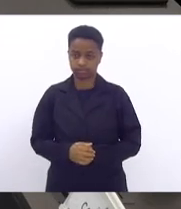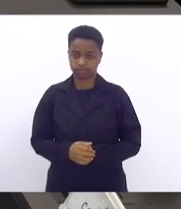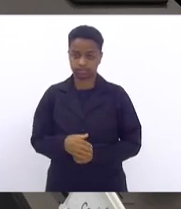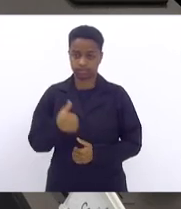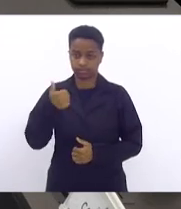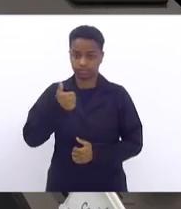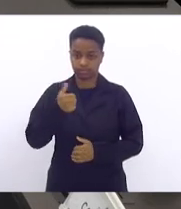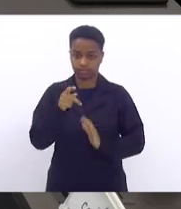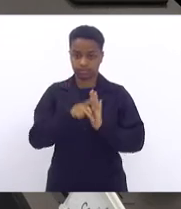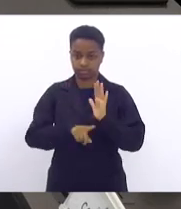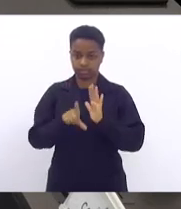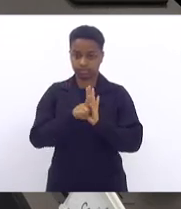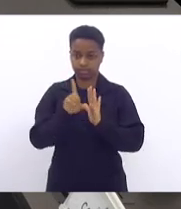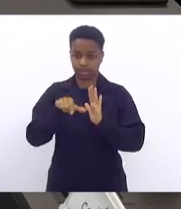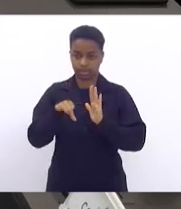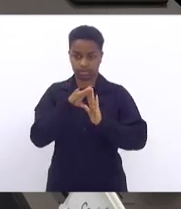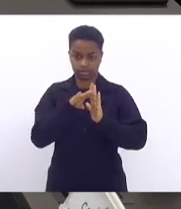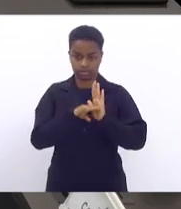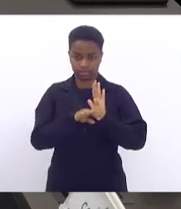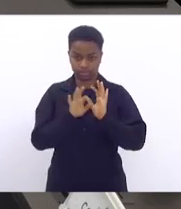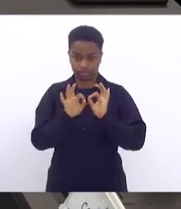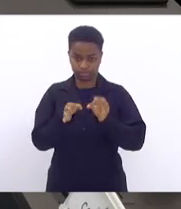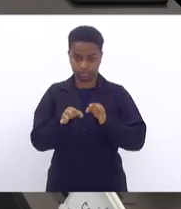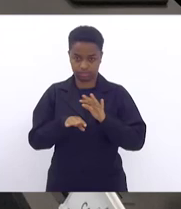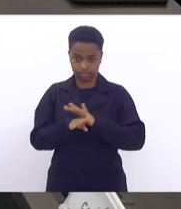Primeiro projeto é uma ordem do dia, não é isso?